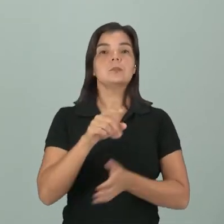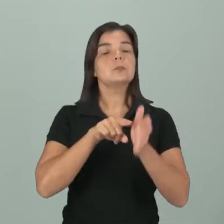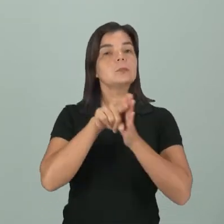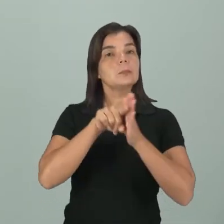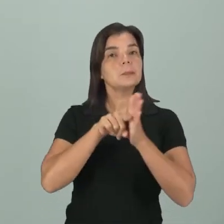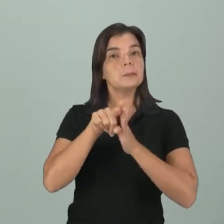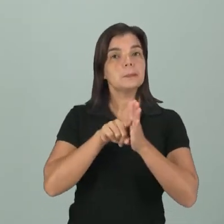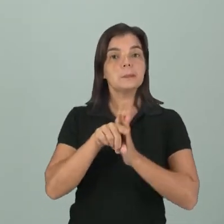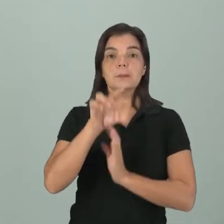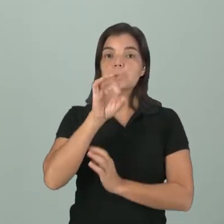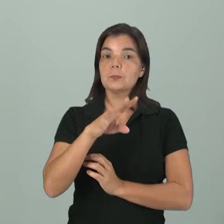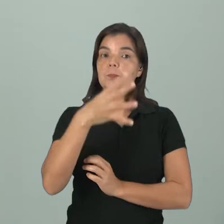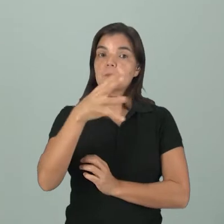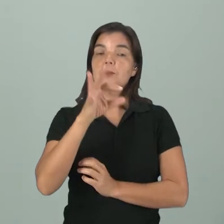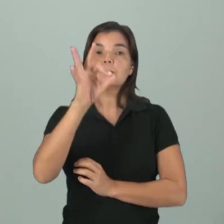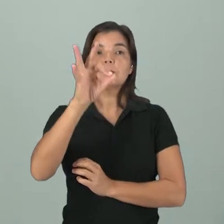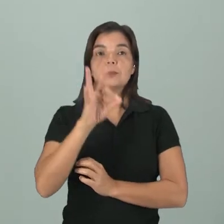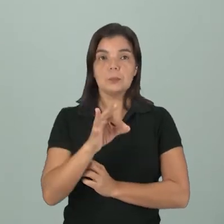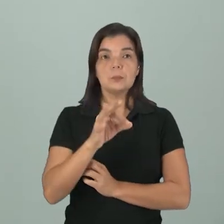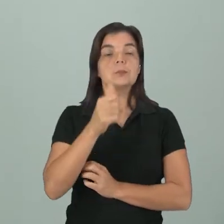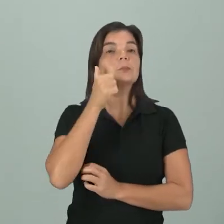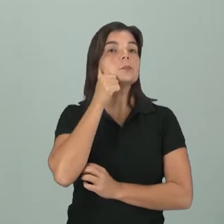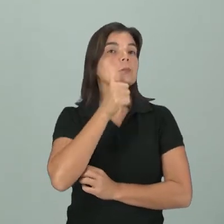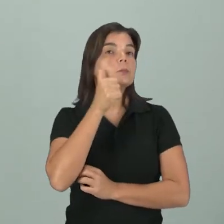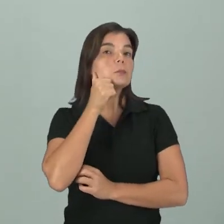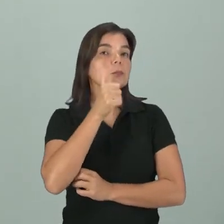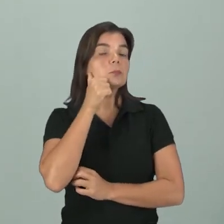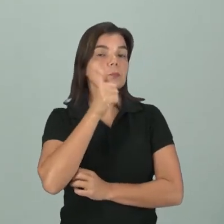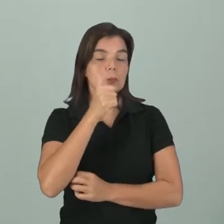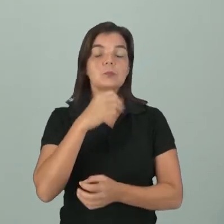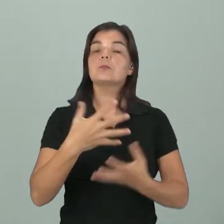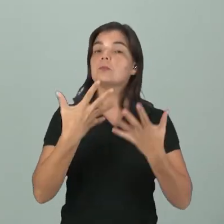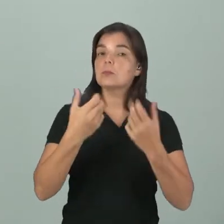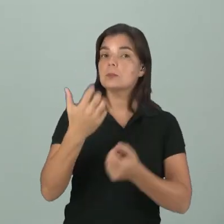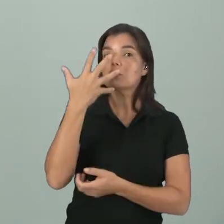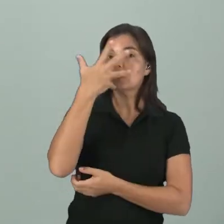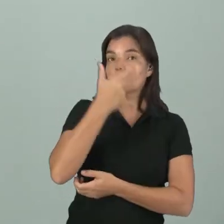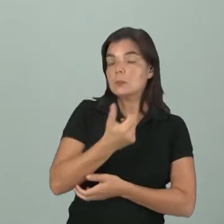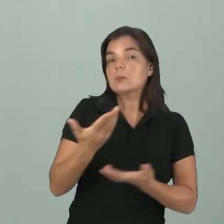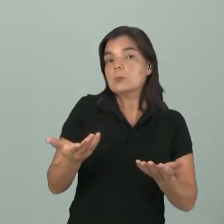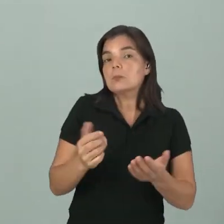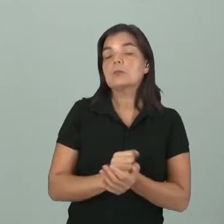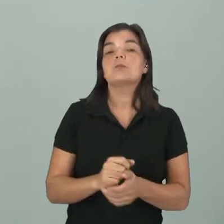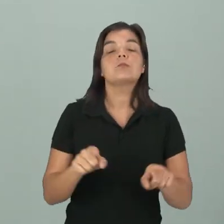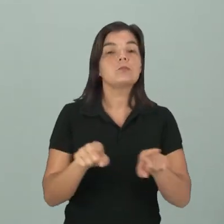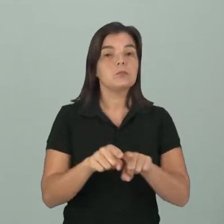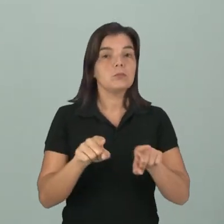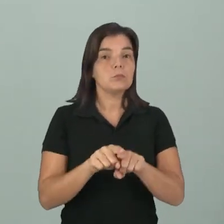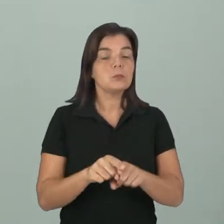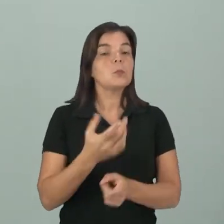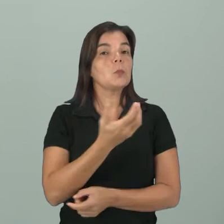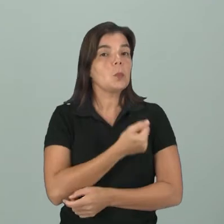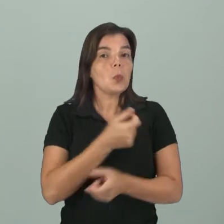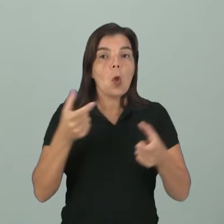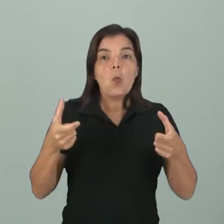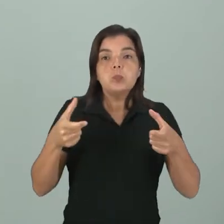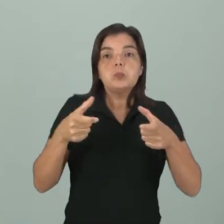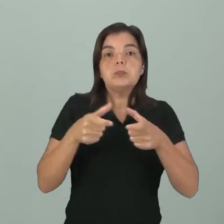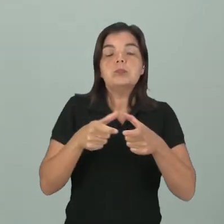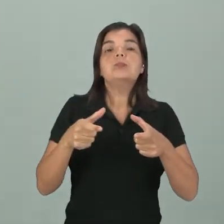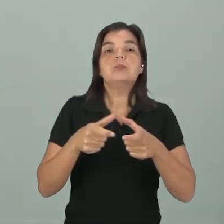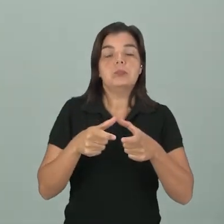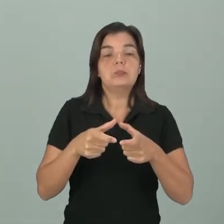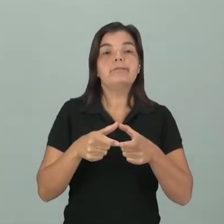que fizeram, apenas 4% das mulheres se consideram bonitas, por mais que seja um número